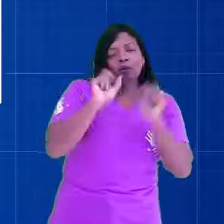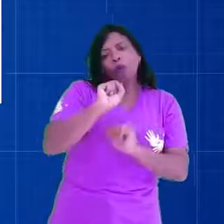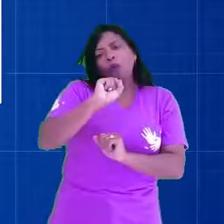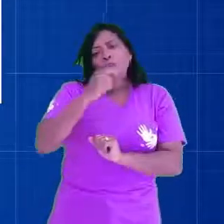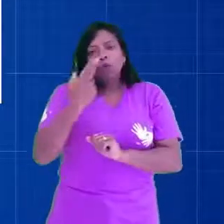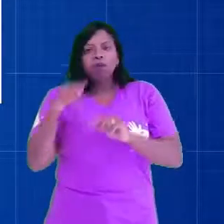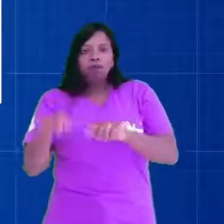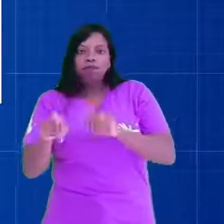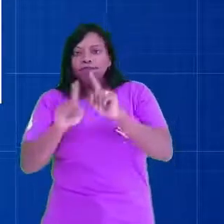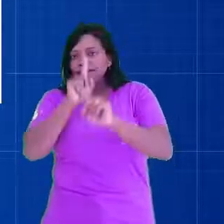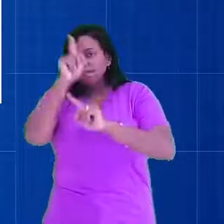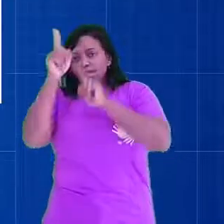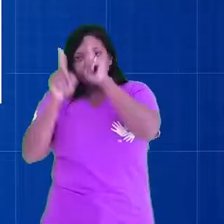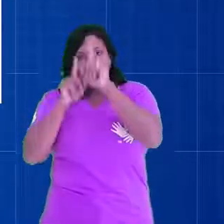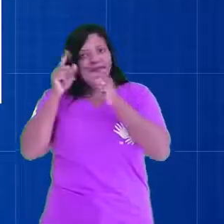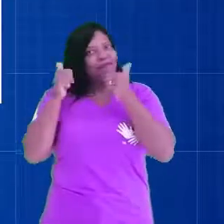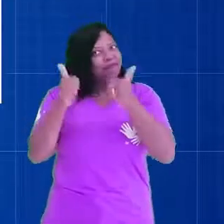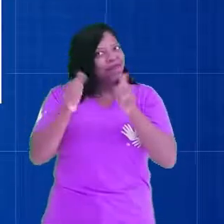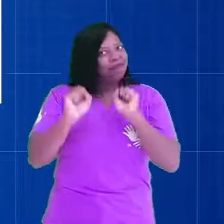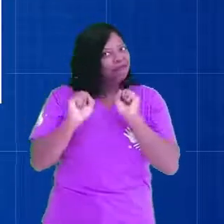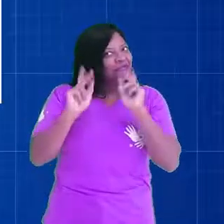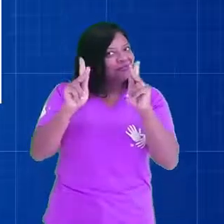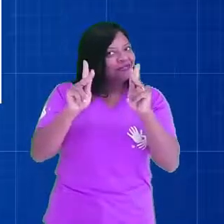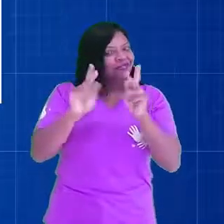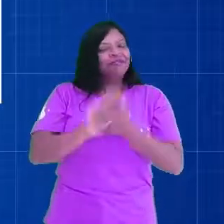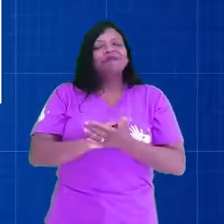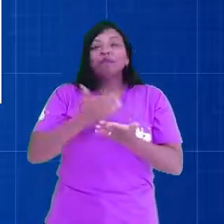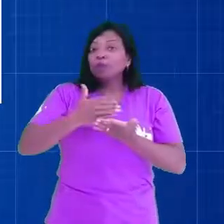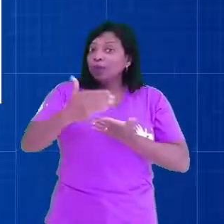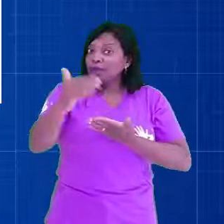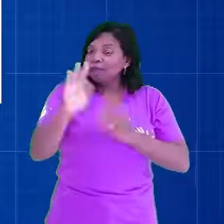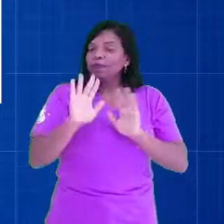artificial, ok? Vamos adiante?